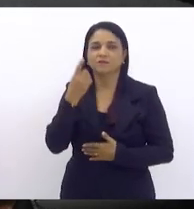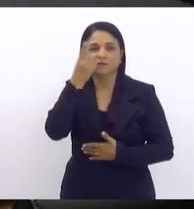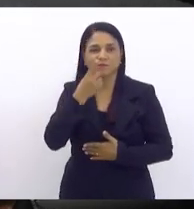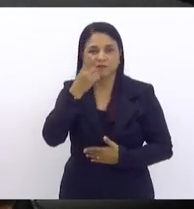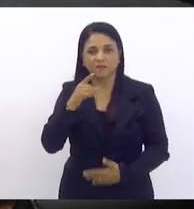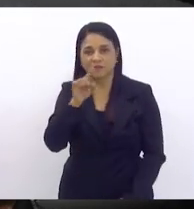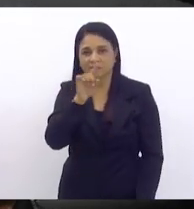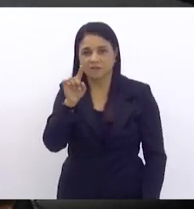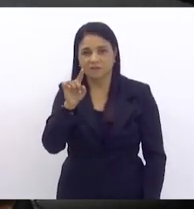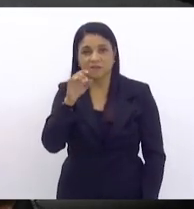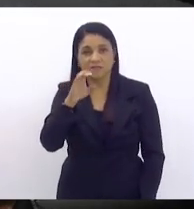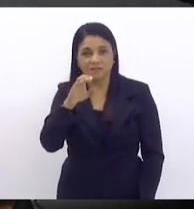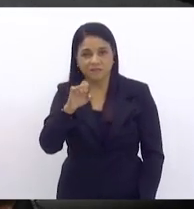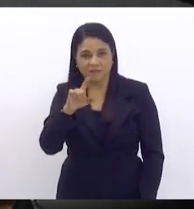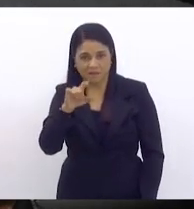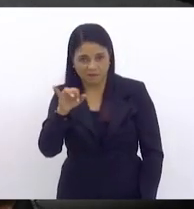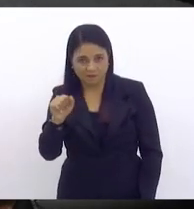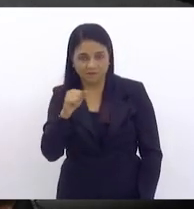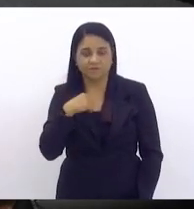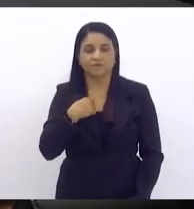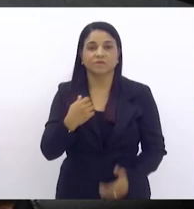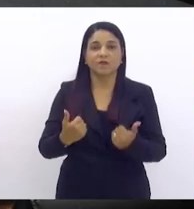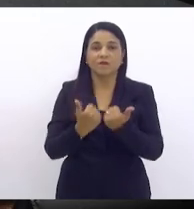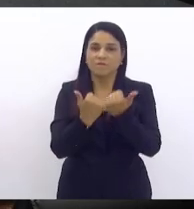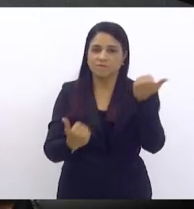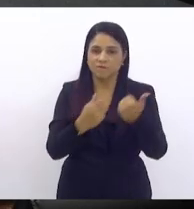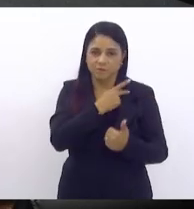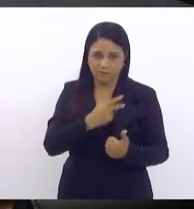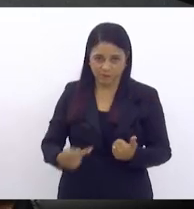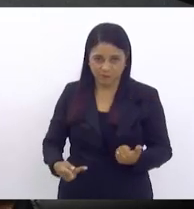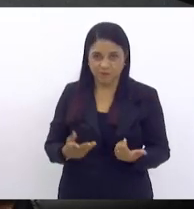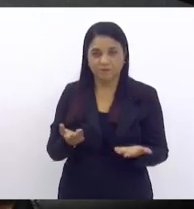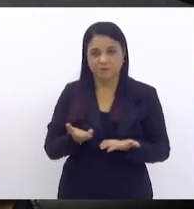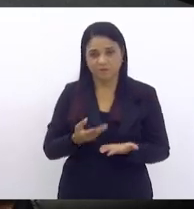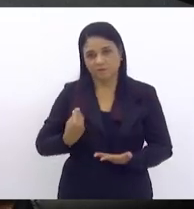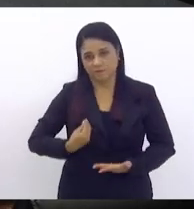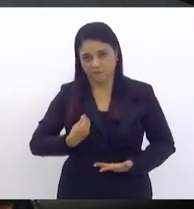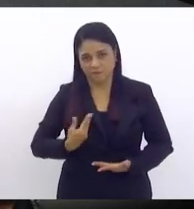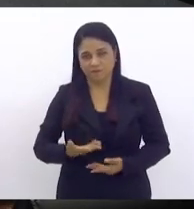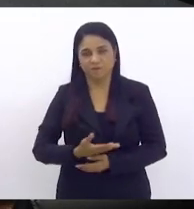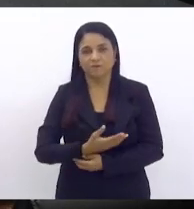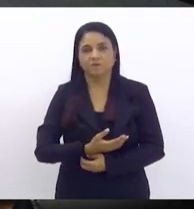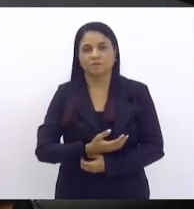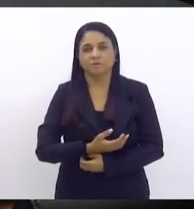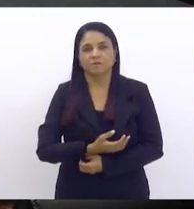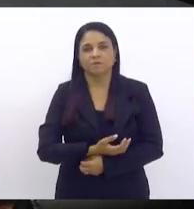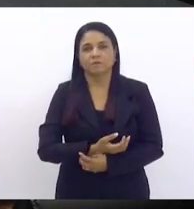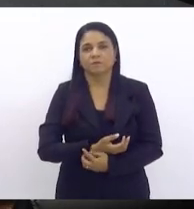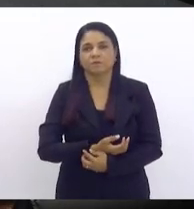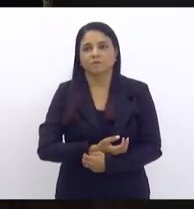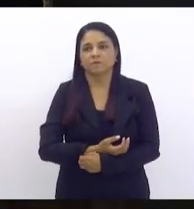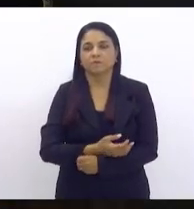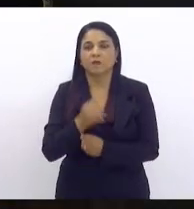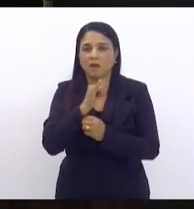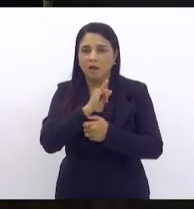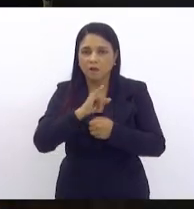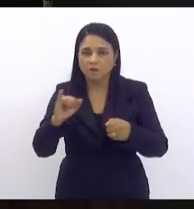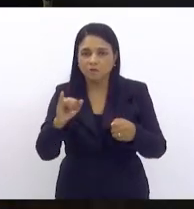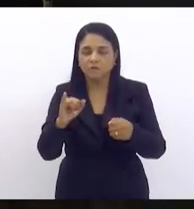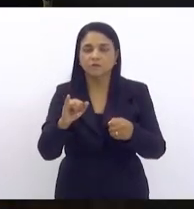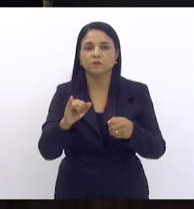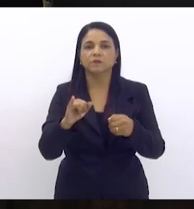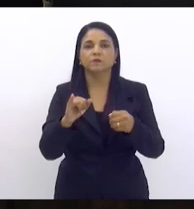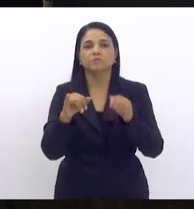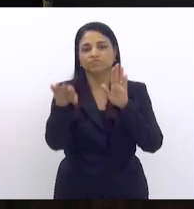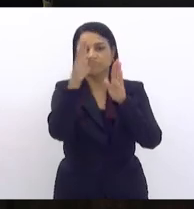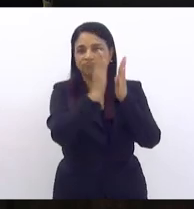vice-presidente também aqui presente. Tá ok. anuncio, incluído na